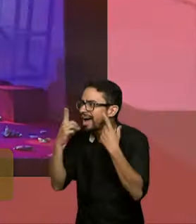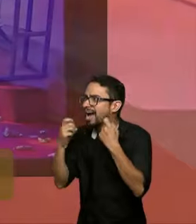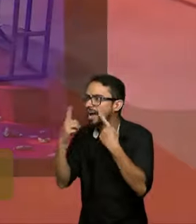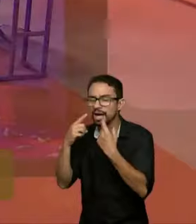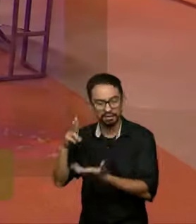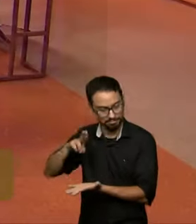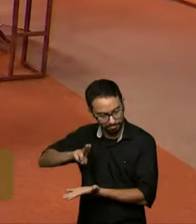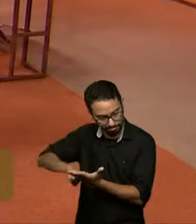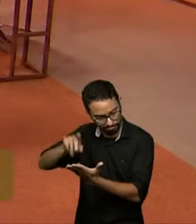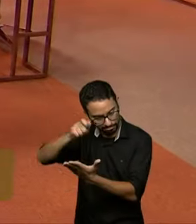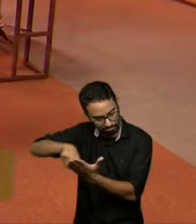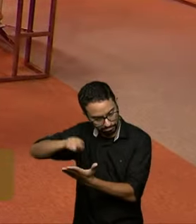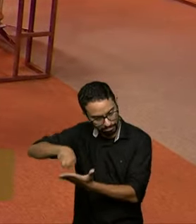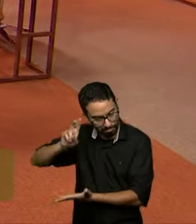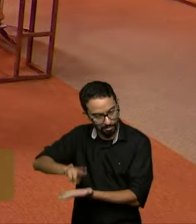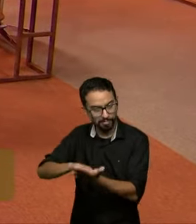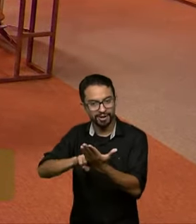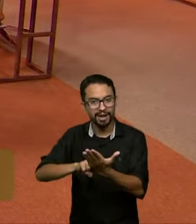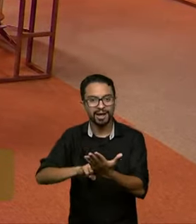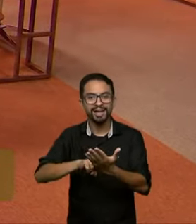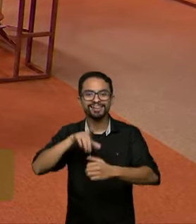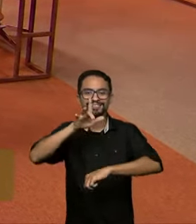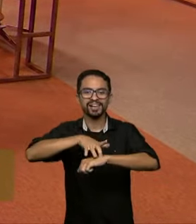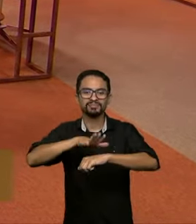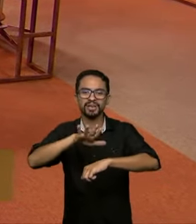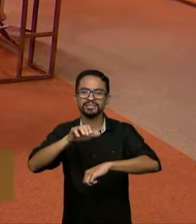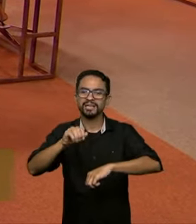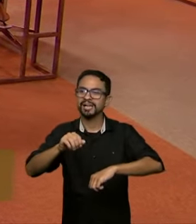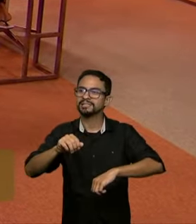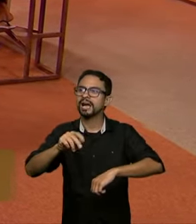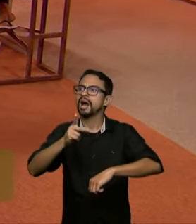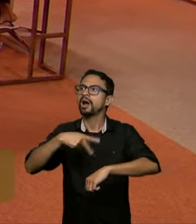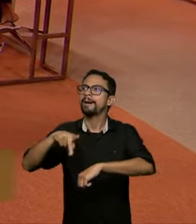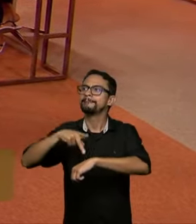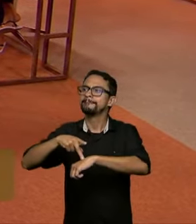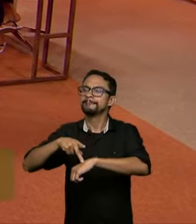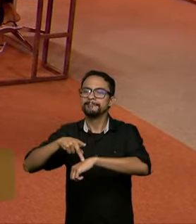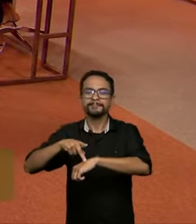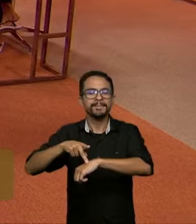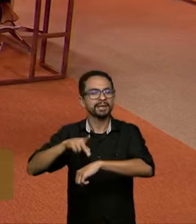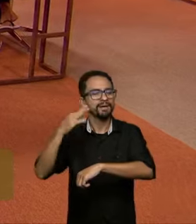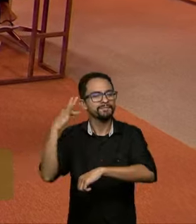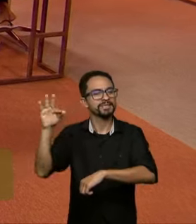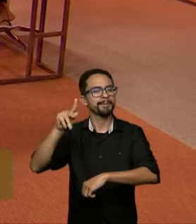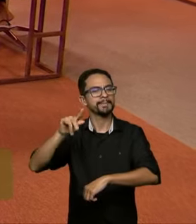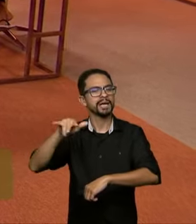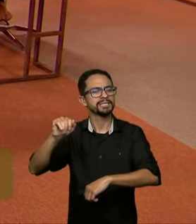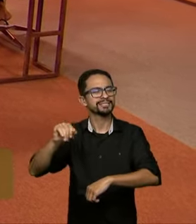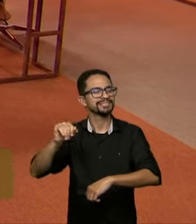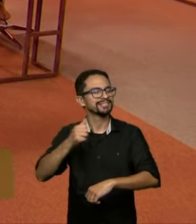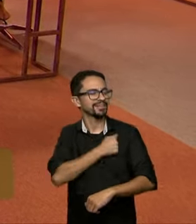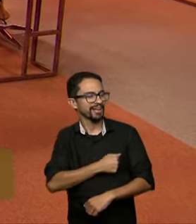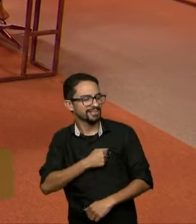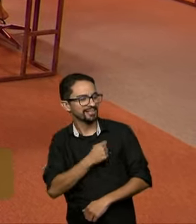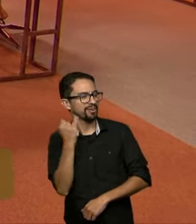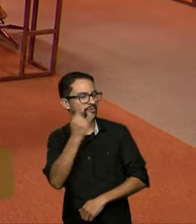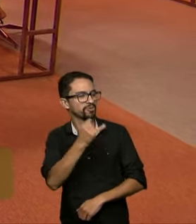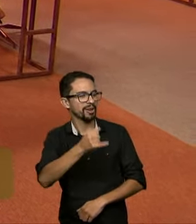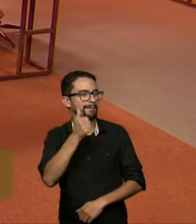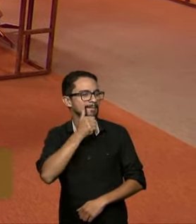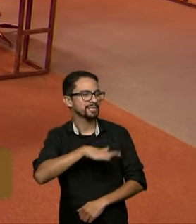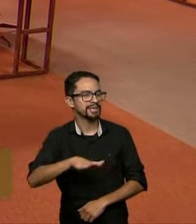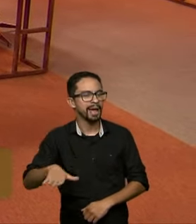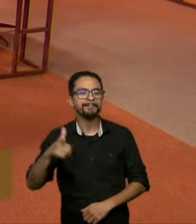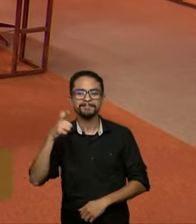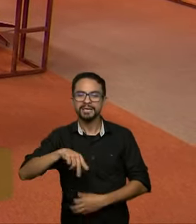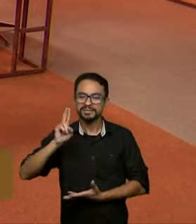para a menina como se fosse a boneca. É lindo. Ah, eu tô aqui em Paris, estou com saudade de você. Aqui eu vi coisas lindas. Não sei o que. No dia seguinte ele manda outra carta.